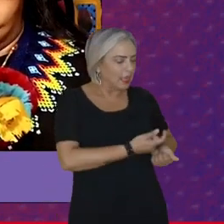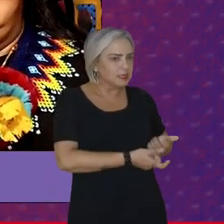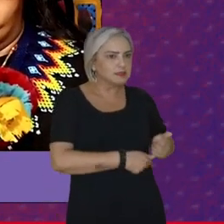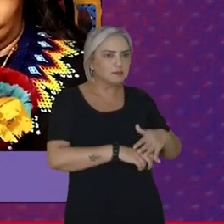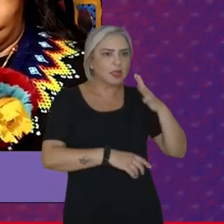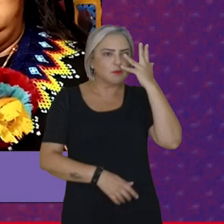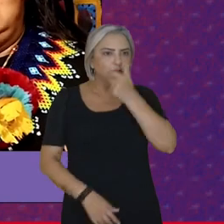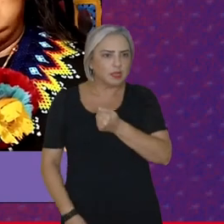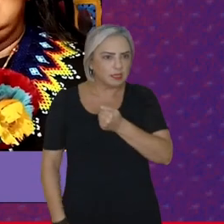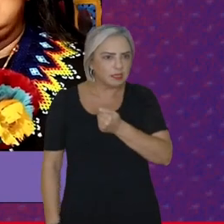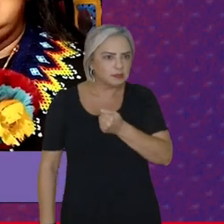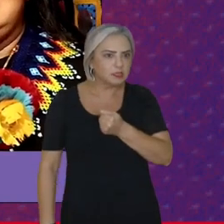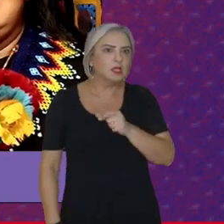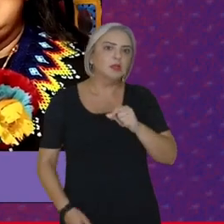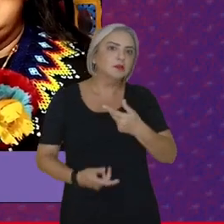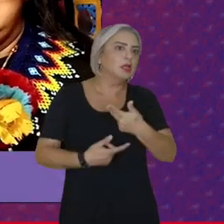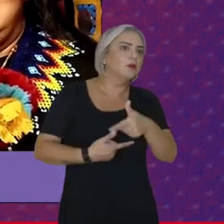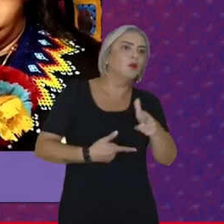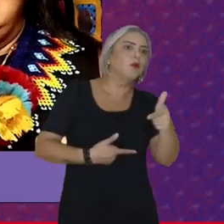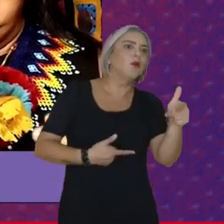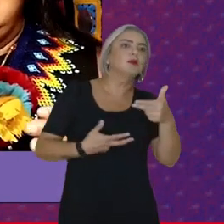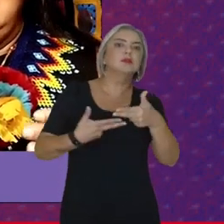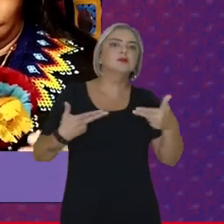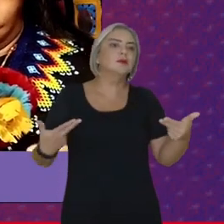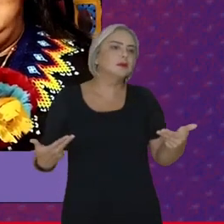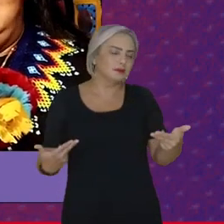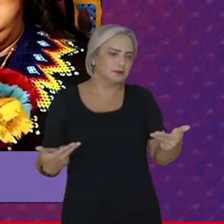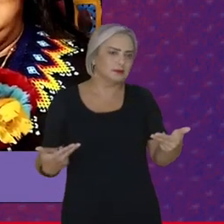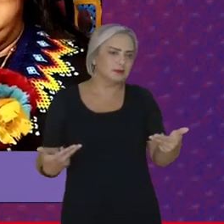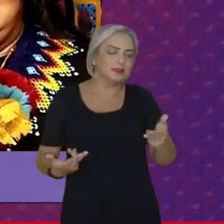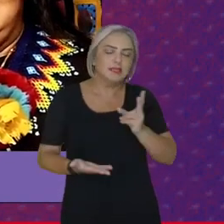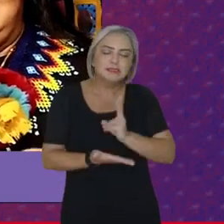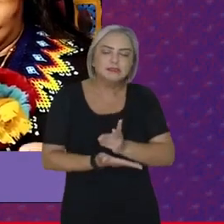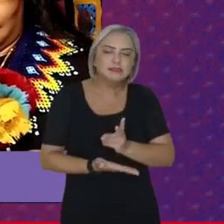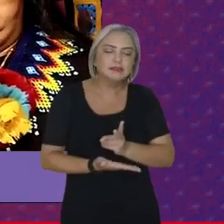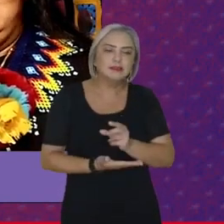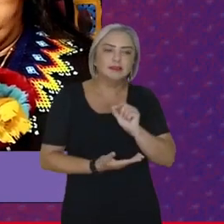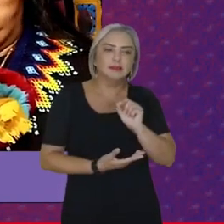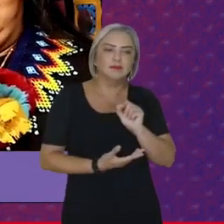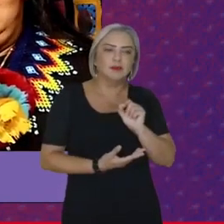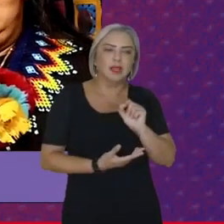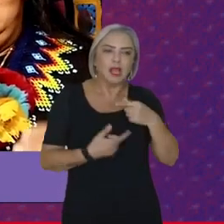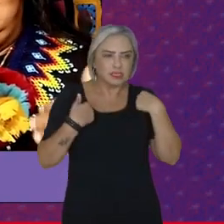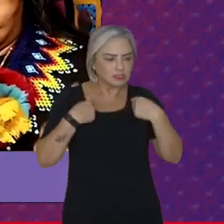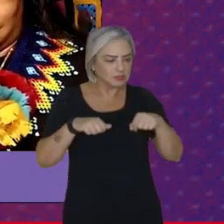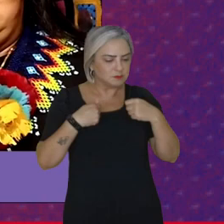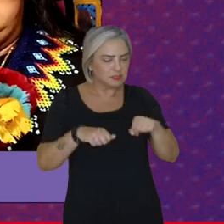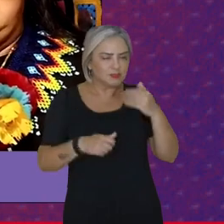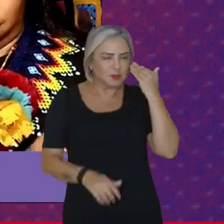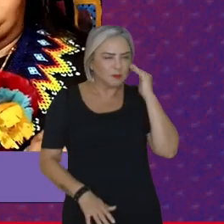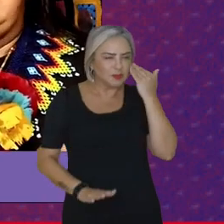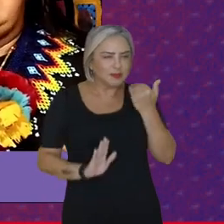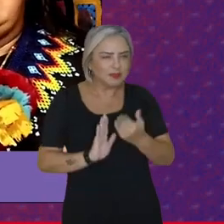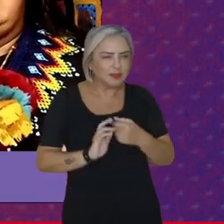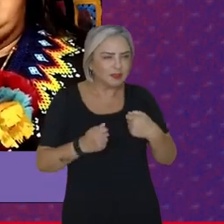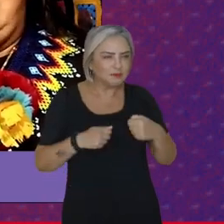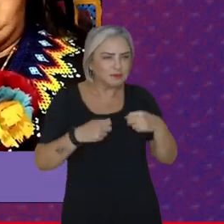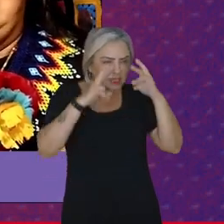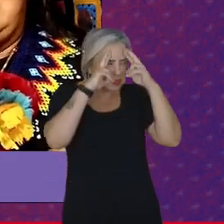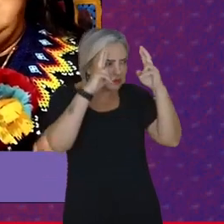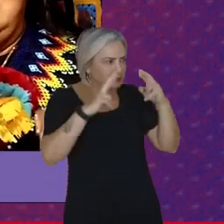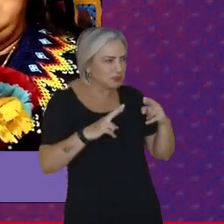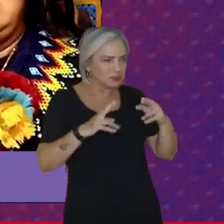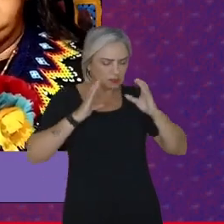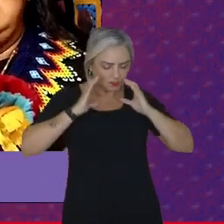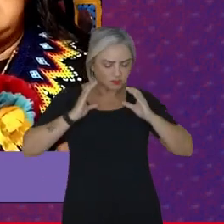do que com muitas outras coisas. E sendo que A gente precisa de compreender que a gente precisa respeitar os